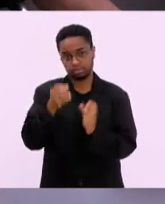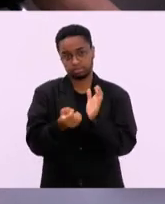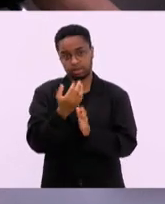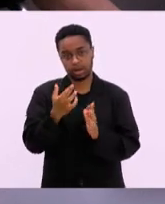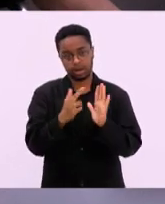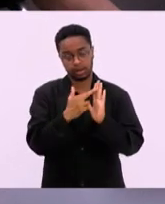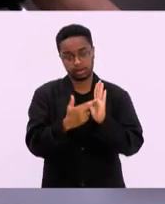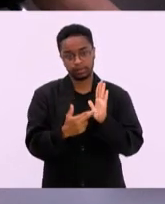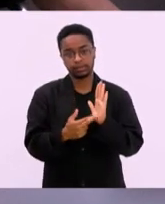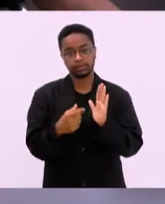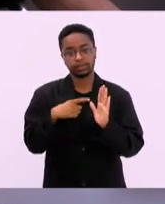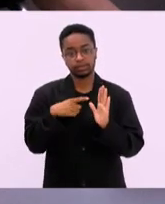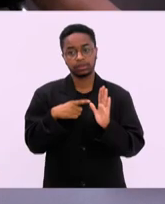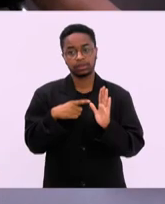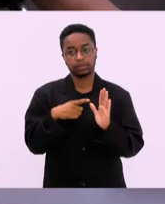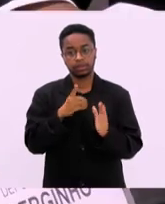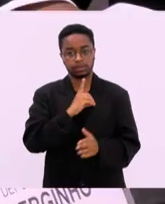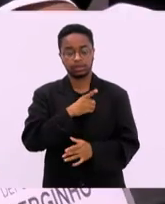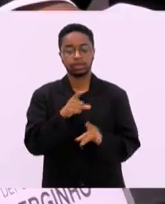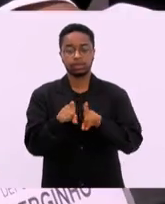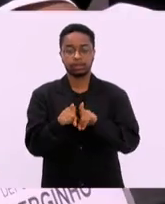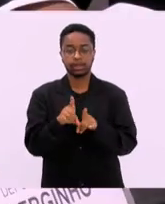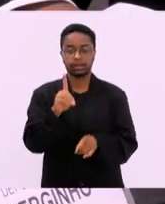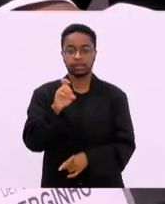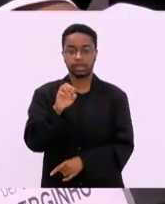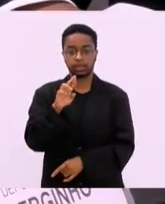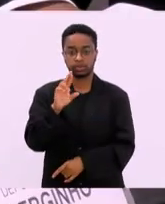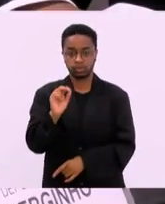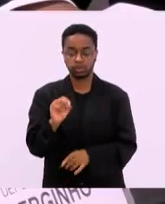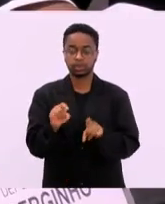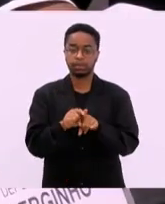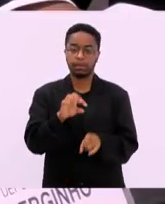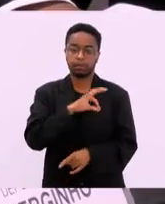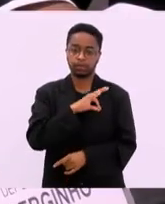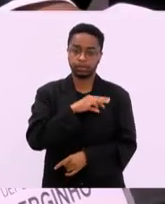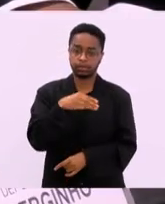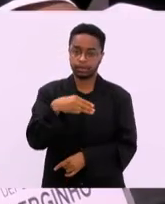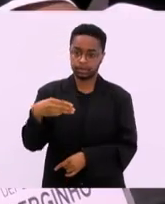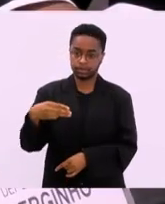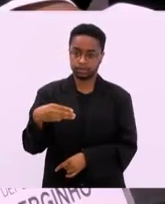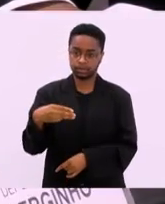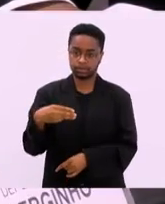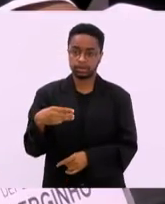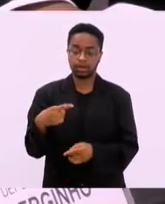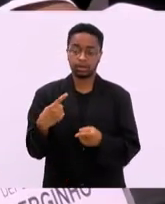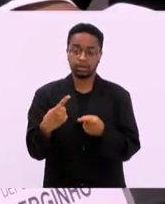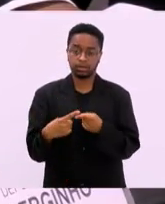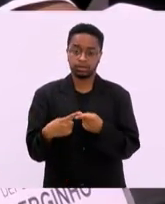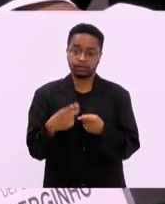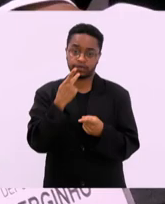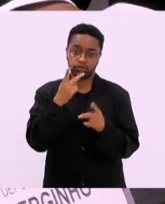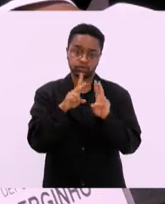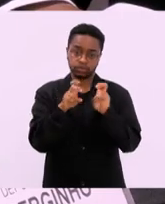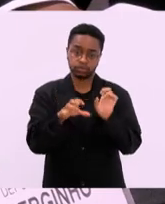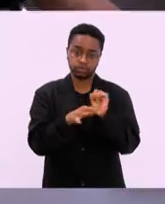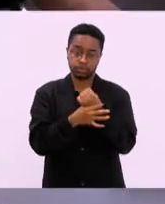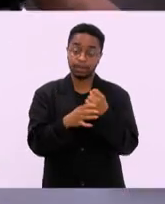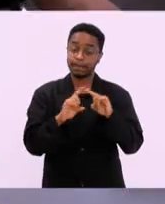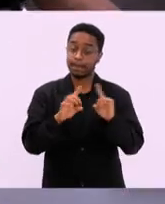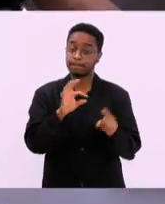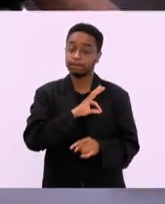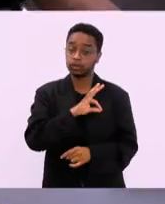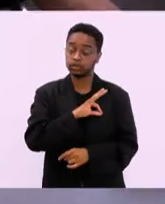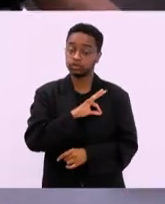têm delegação para aplicar Detro multas. Também, está polícia tudo. Militar também. Sim que não. Mas está tratando de segurança de olha trânsito só, aqui. Olha só, a polícia militar